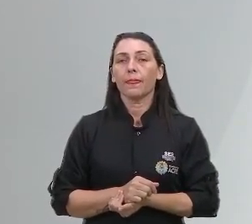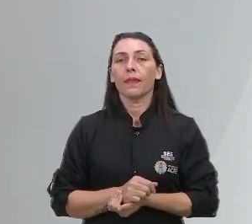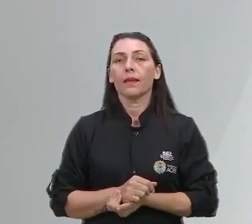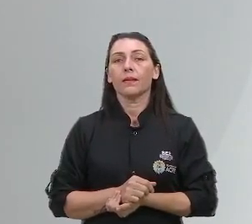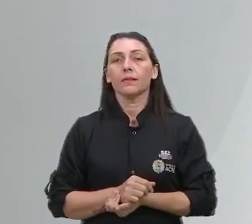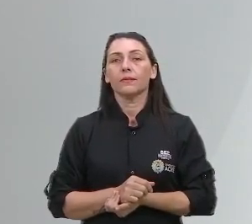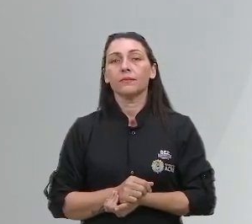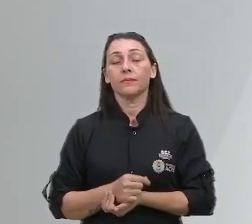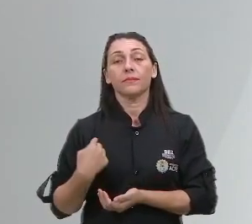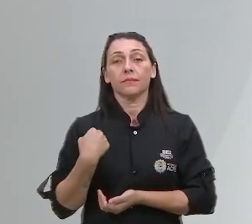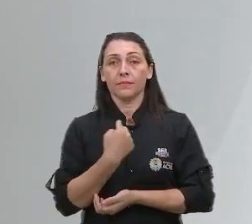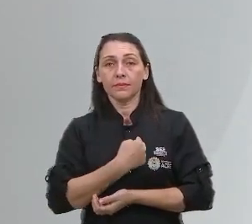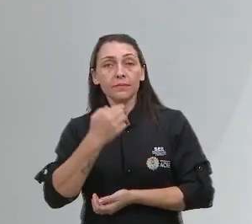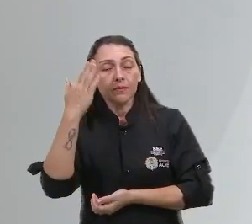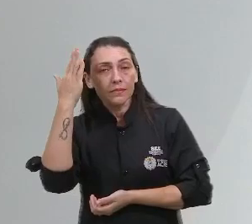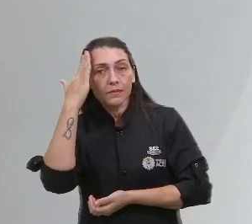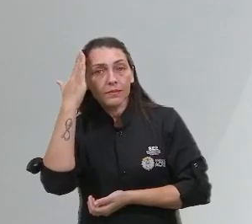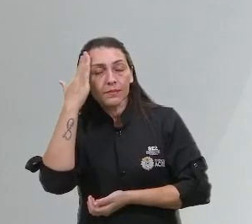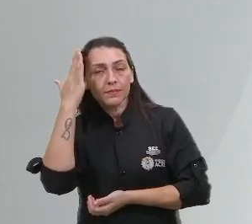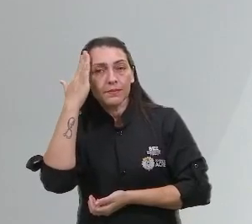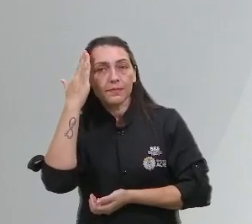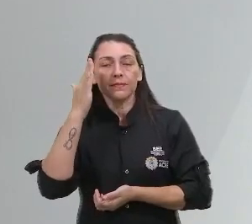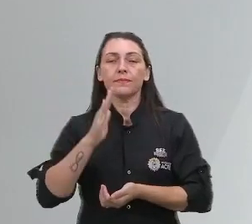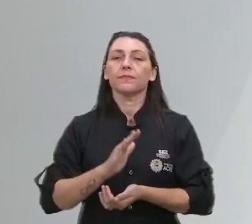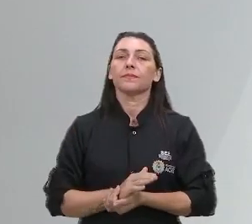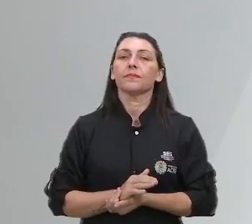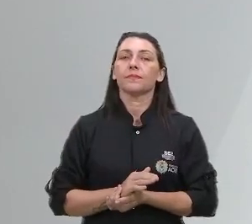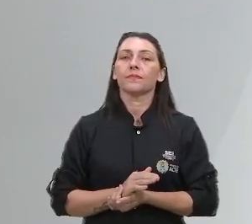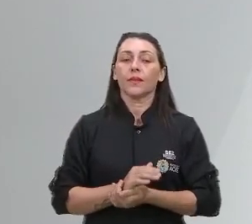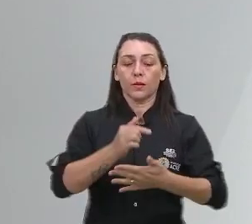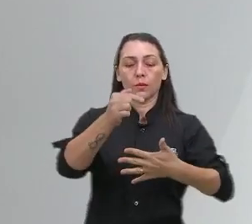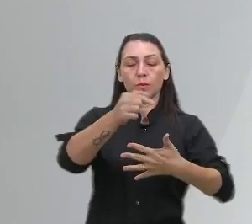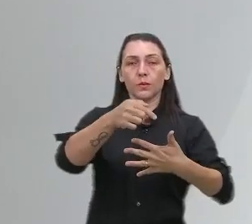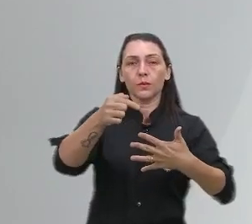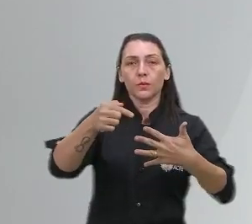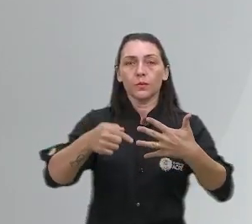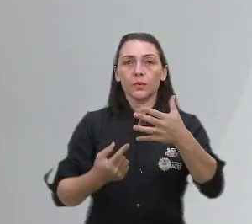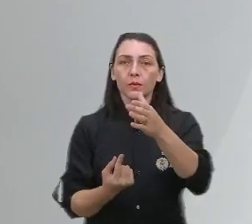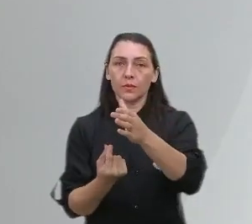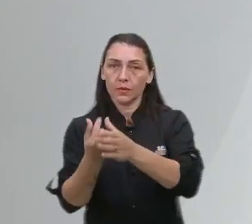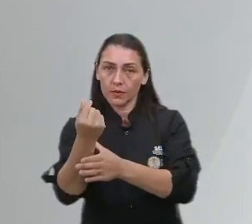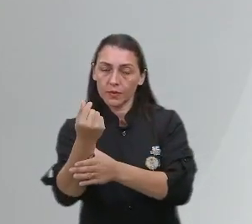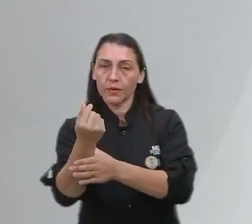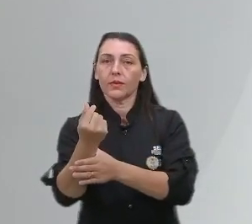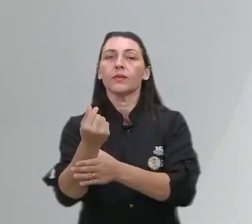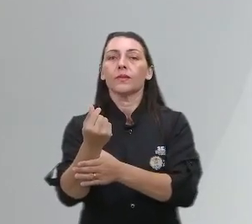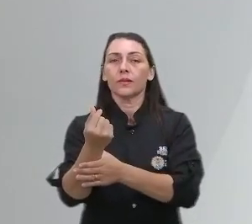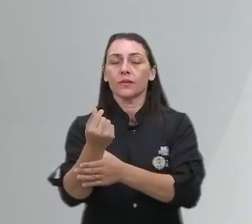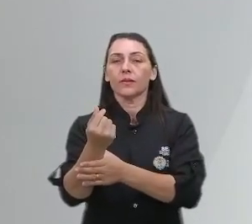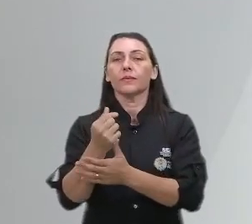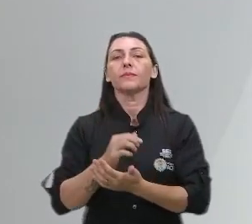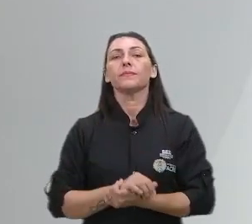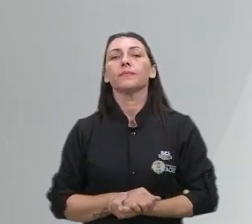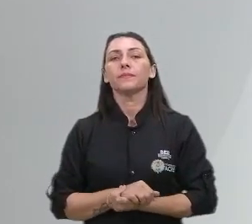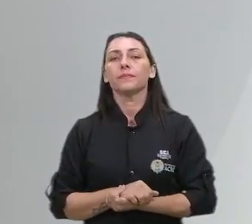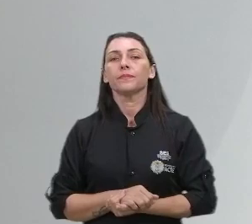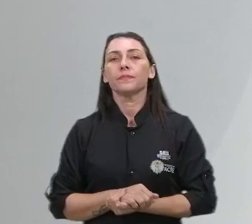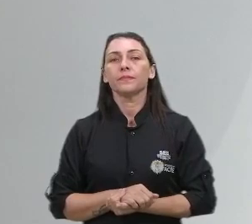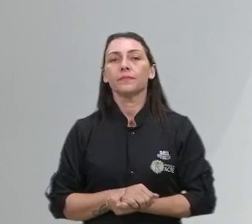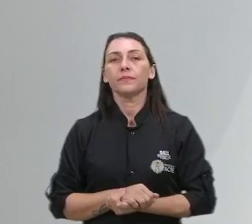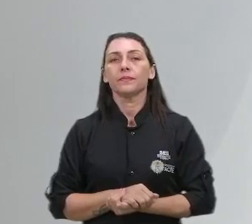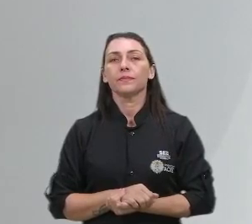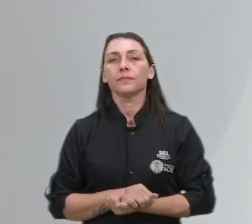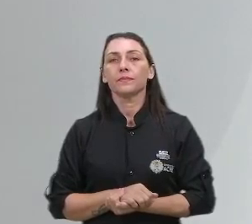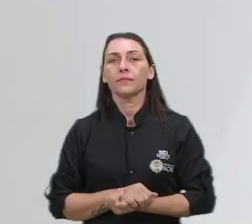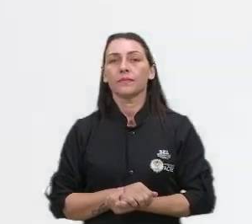vamos compreender um pouco, então, das fases do capitalismo. Vamos, então, às fases do capitalismo? Vamos,